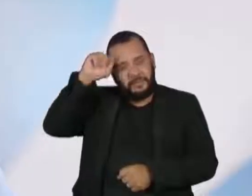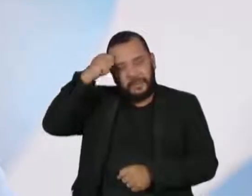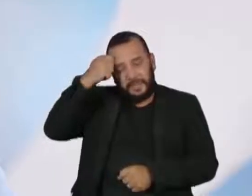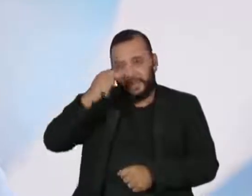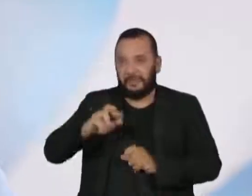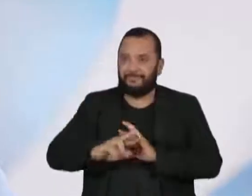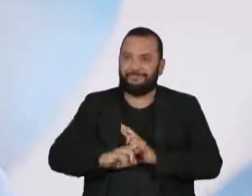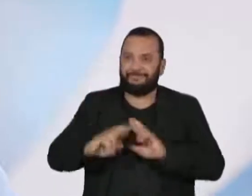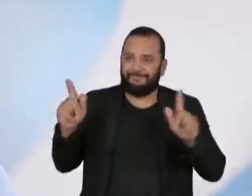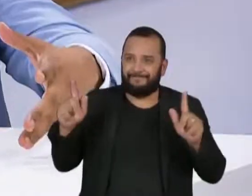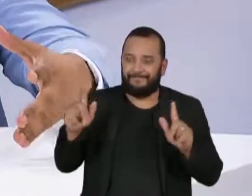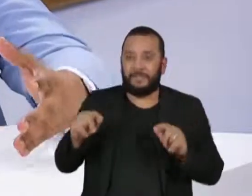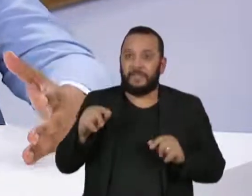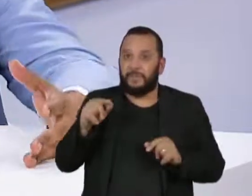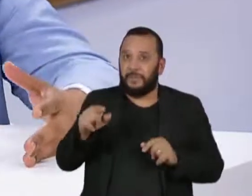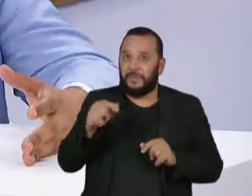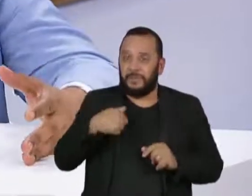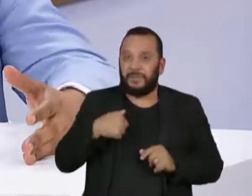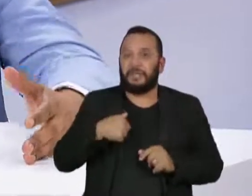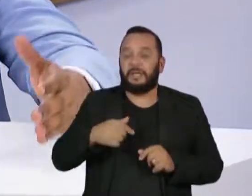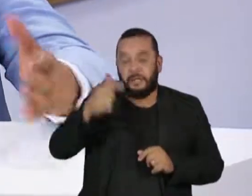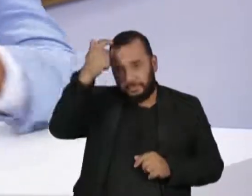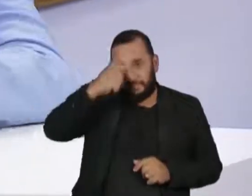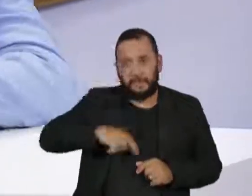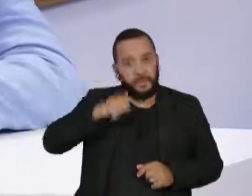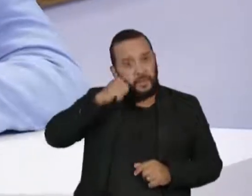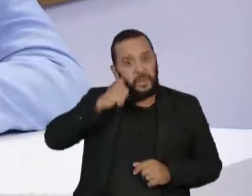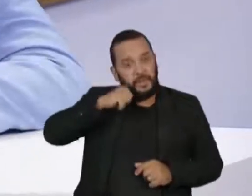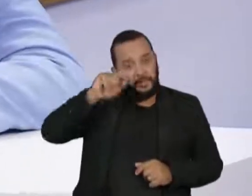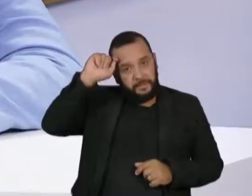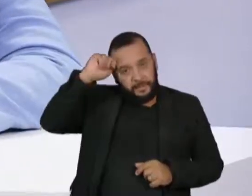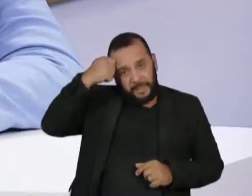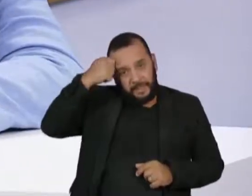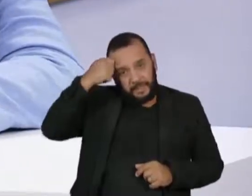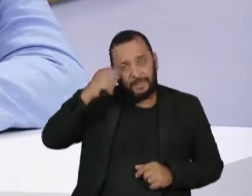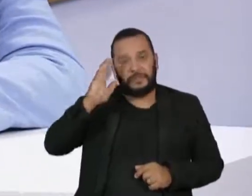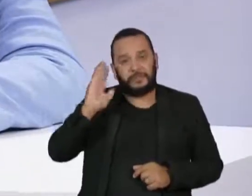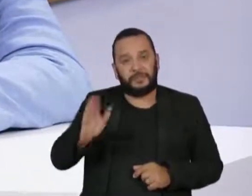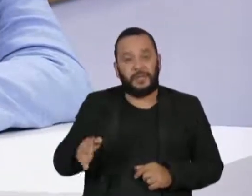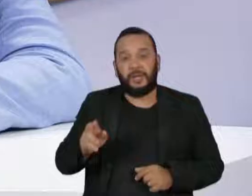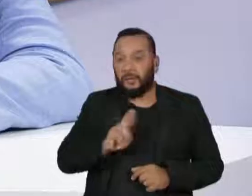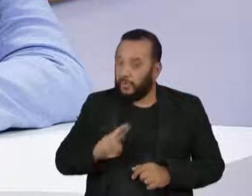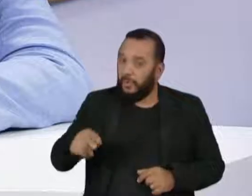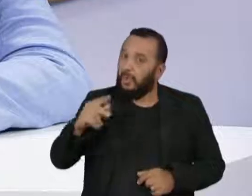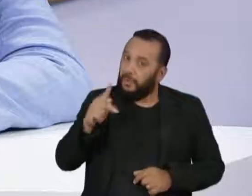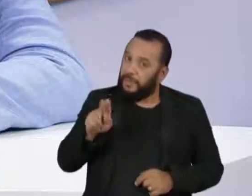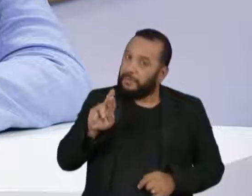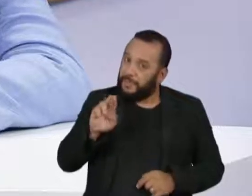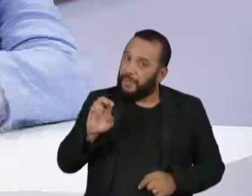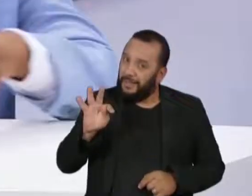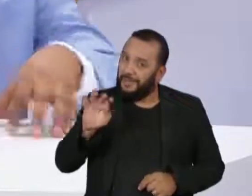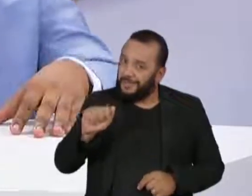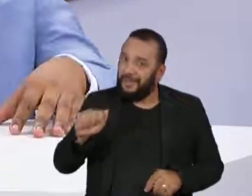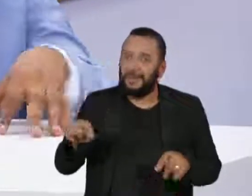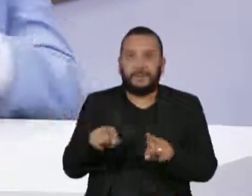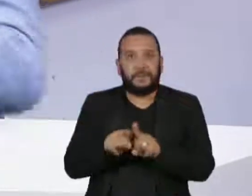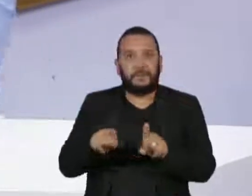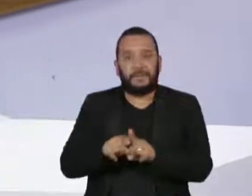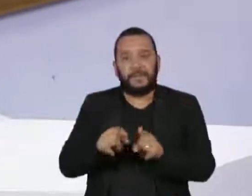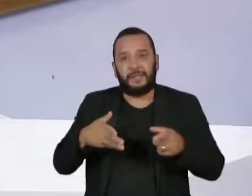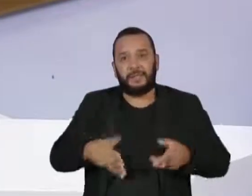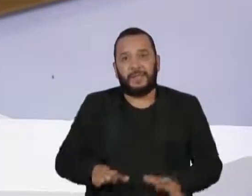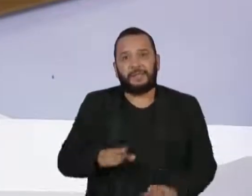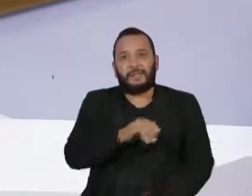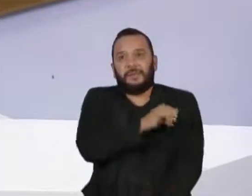ressignificando e você se construindo como uma pessoa preta, inclusive no próprio nome. E uma pessoa preta que nasce no Rio, mas